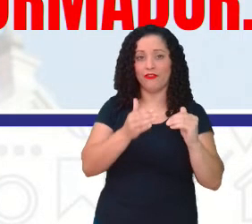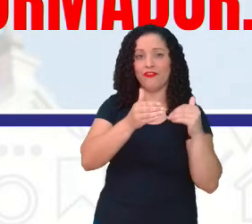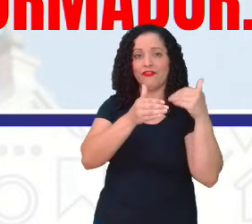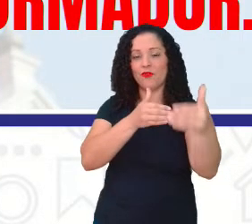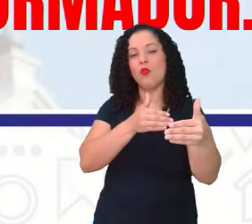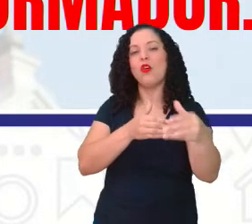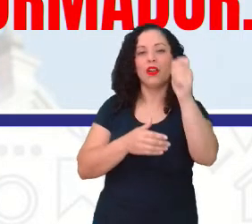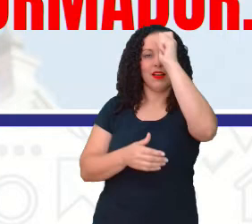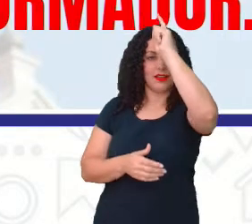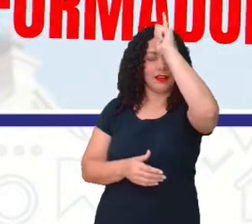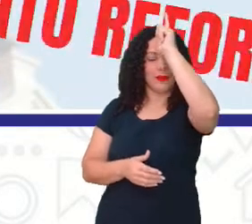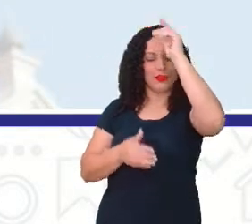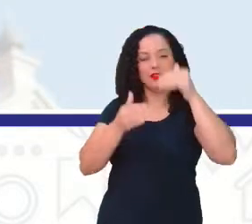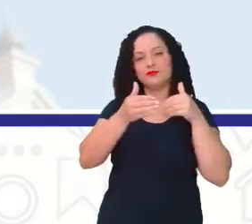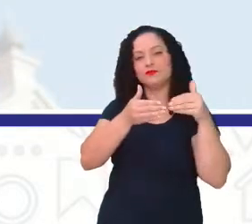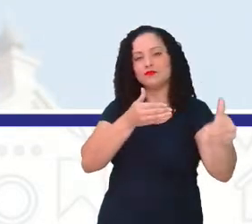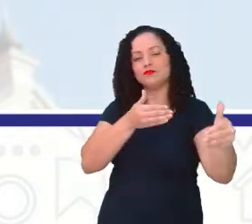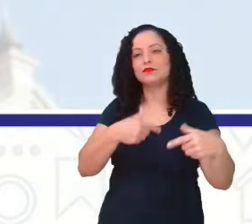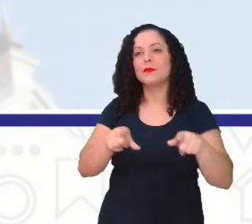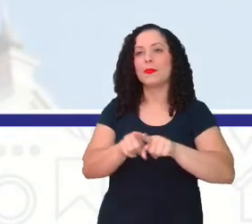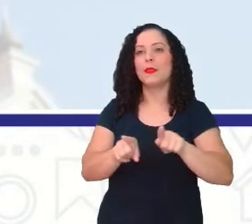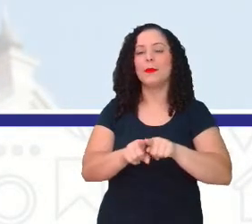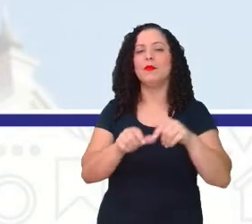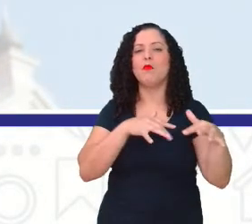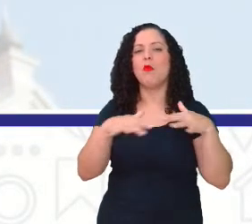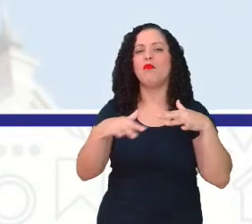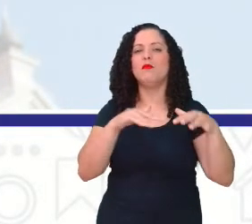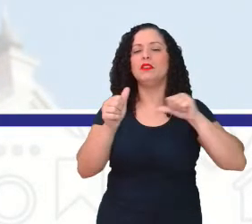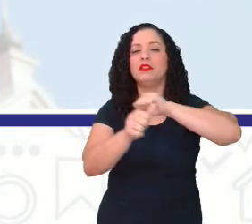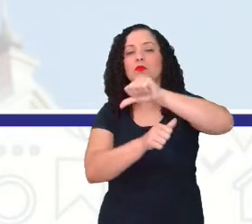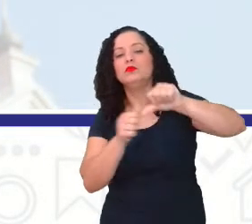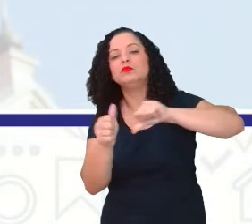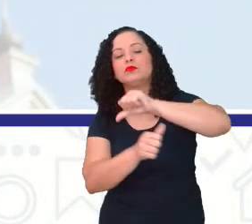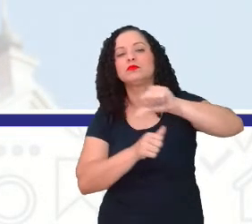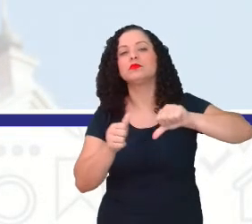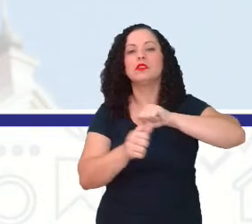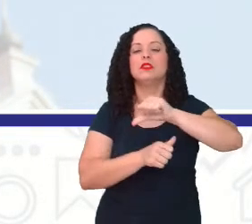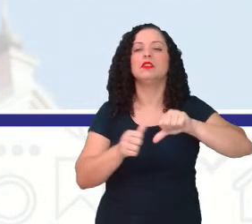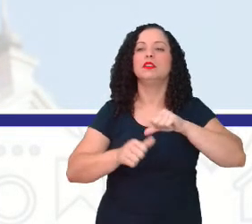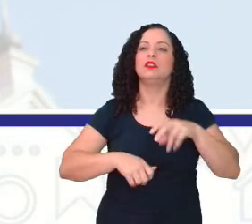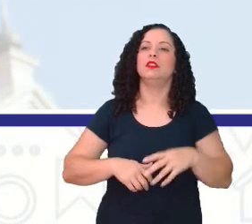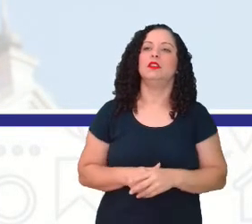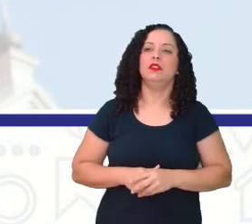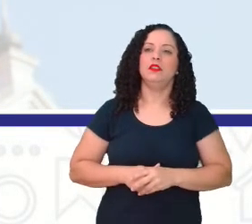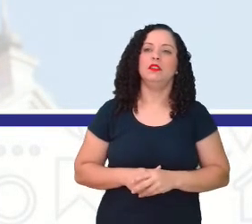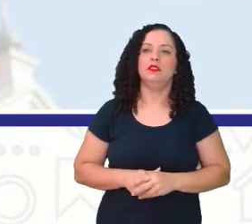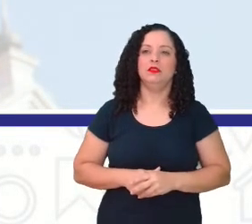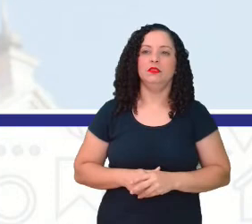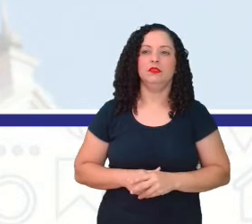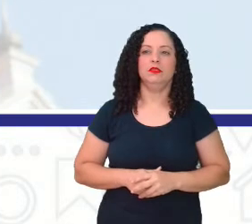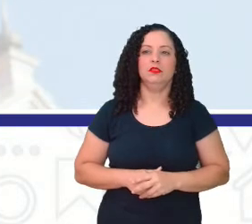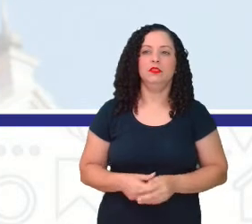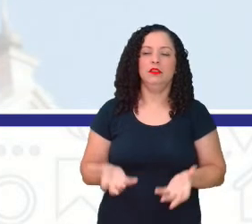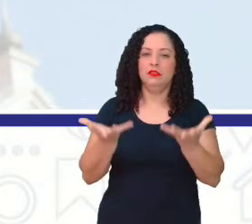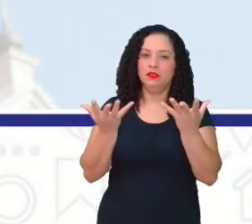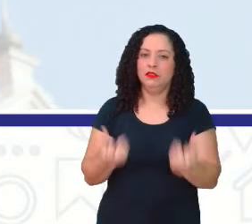Católica Romana ao movimento reformador. Vamos começar lembrando, né,